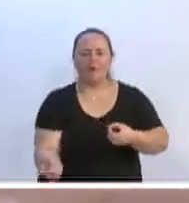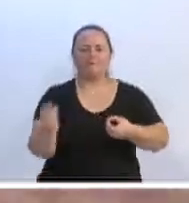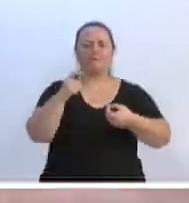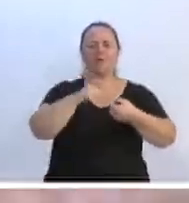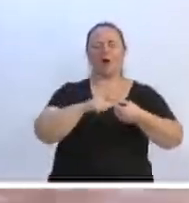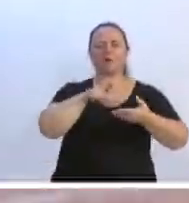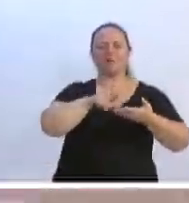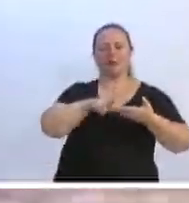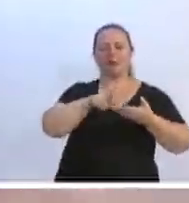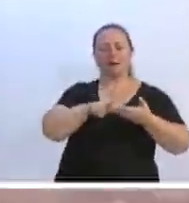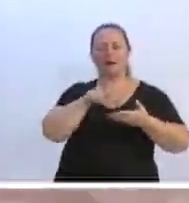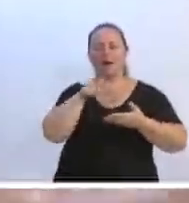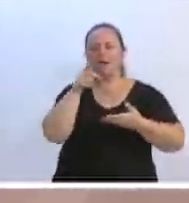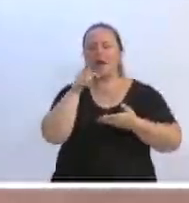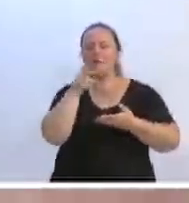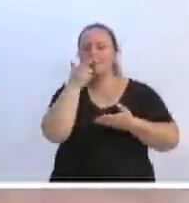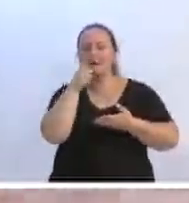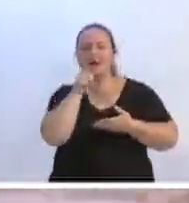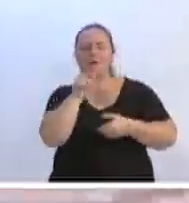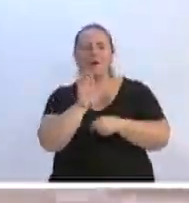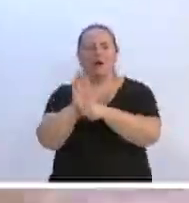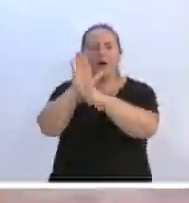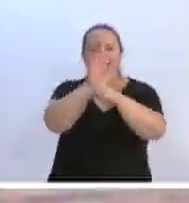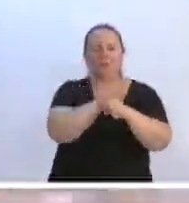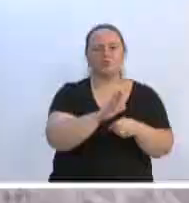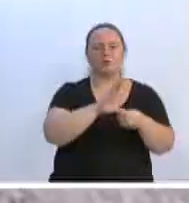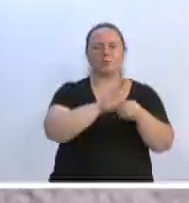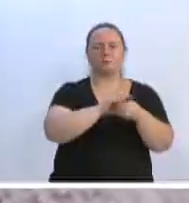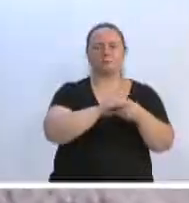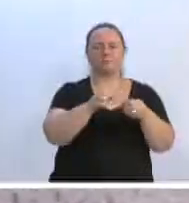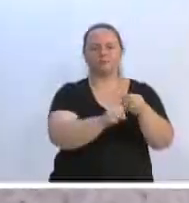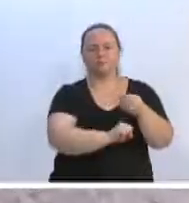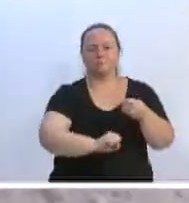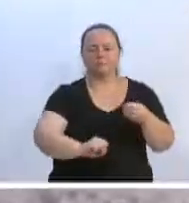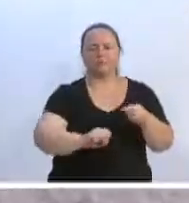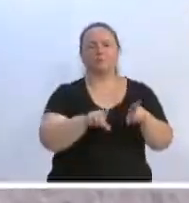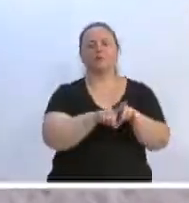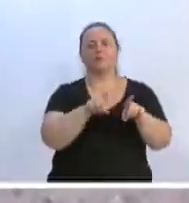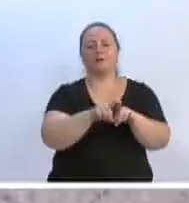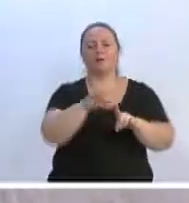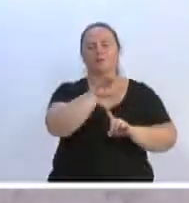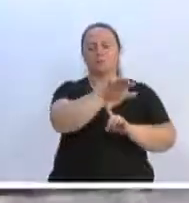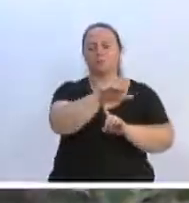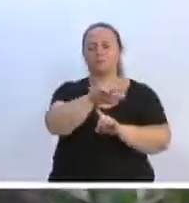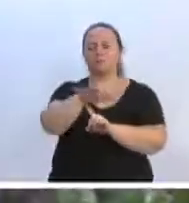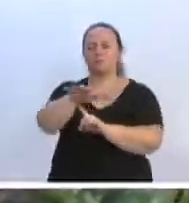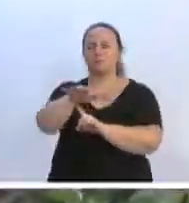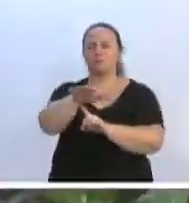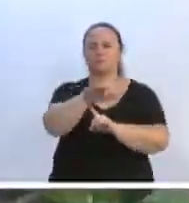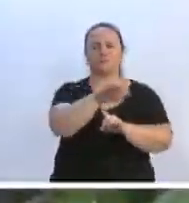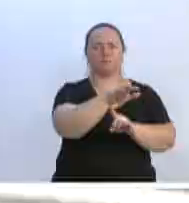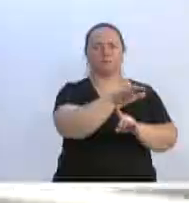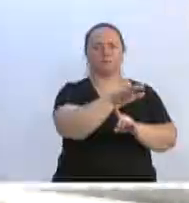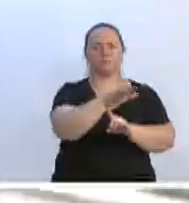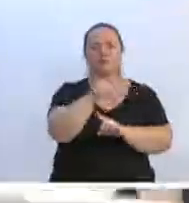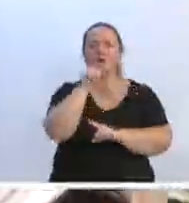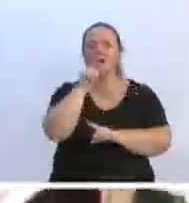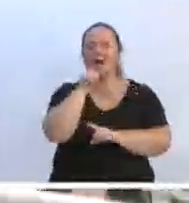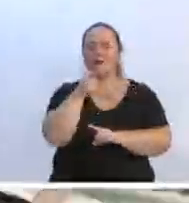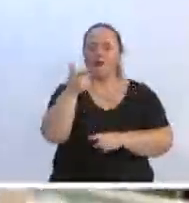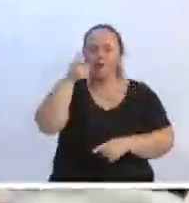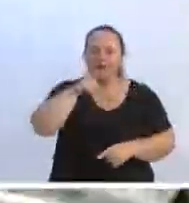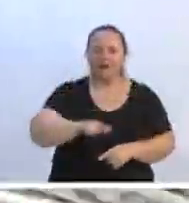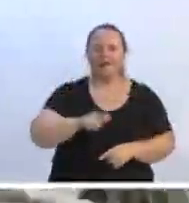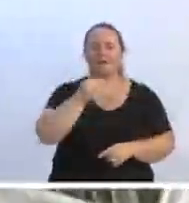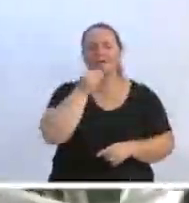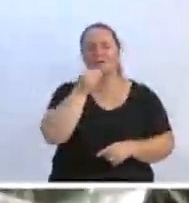limpeza, irrigação e em vasos sanitários, até 1 milhão de litros de efluente transformado em água para reuso,